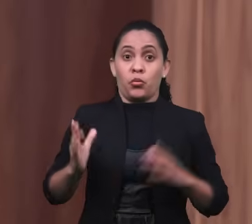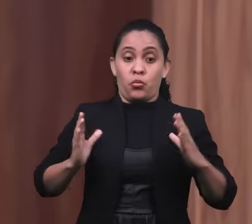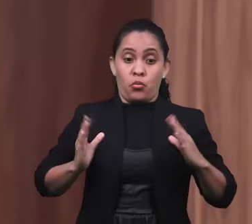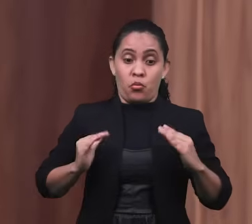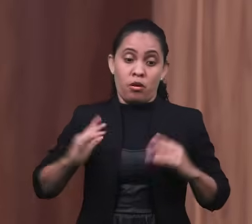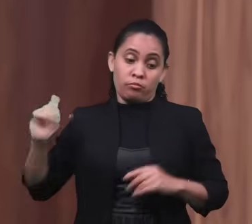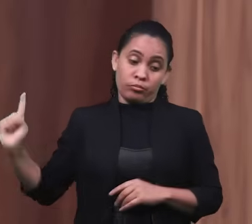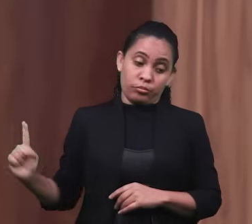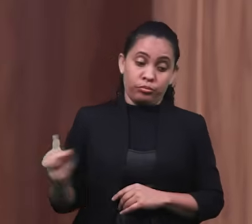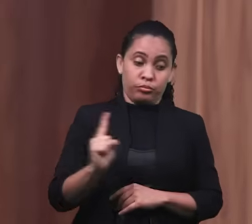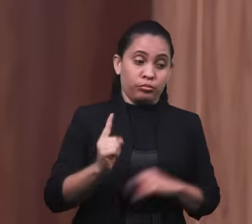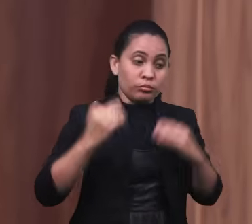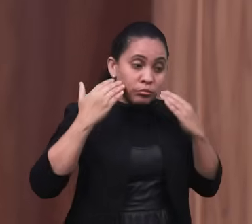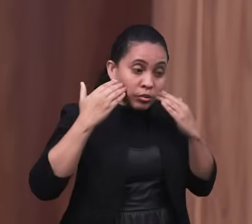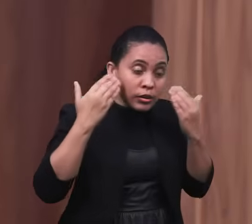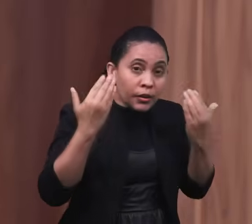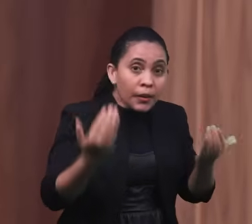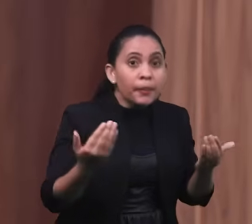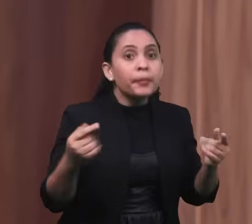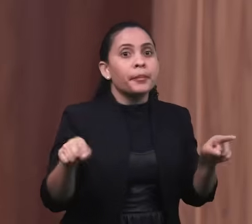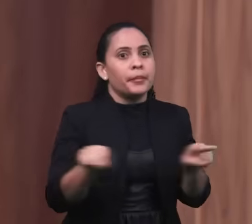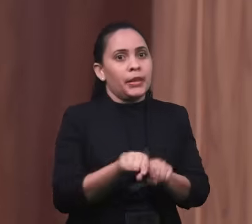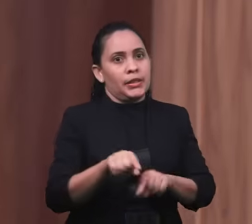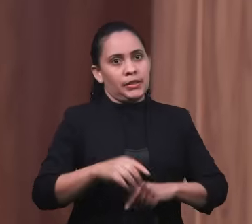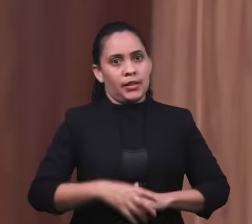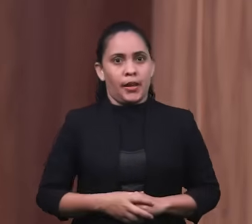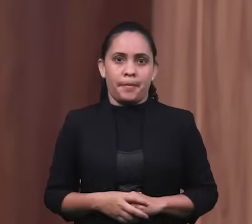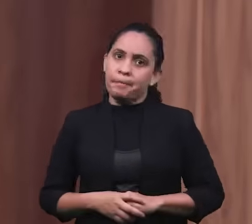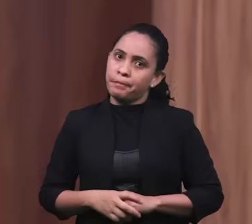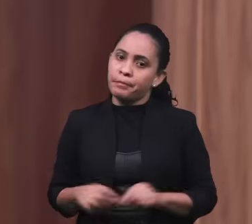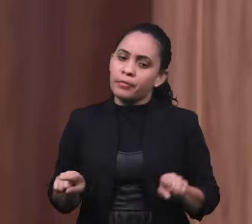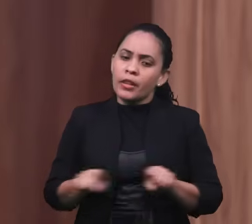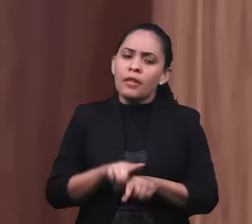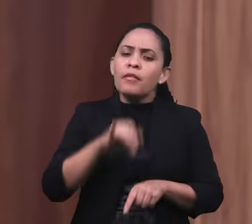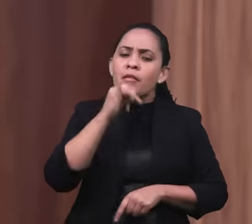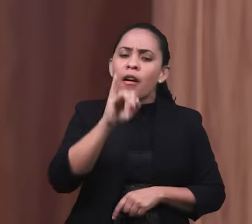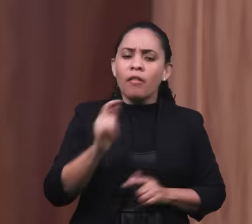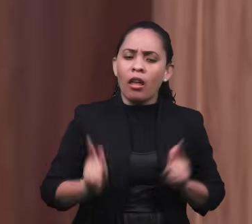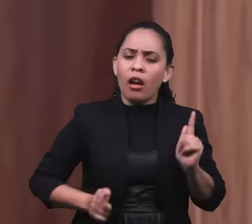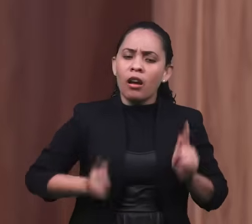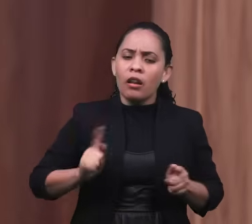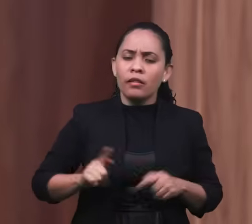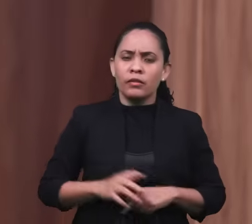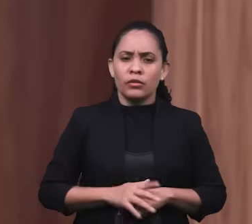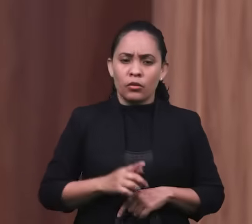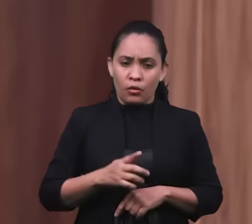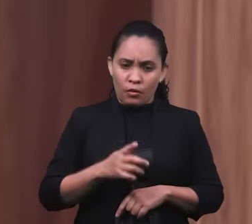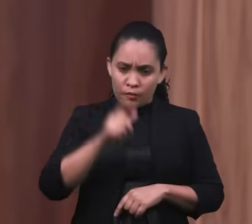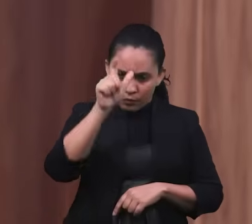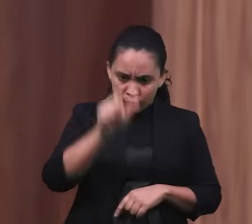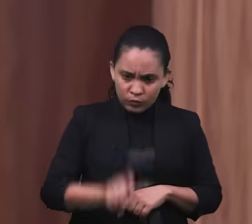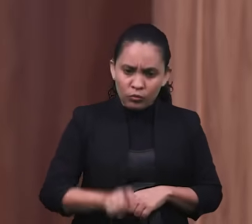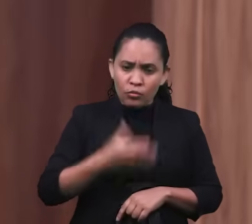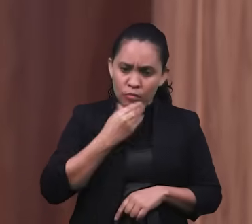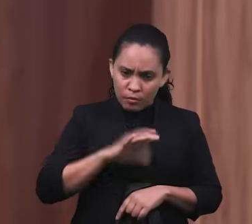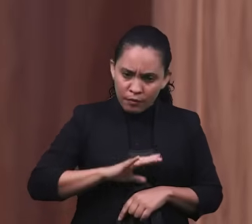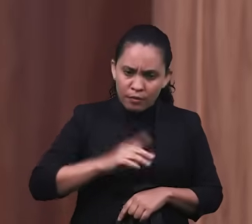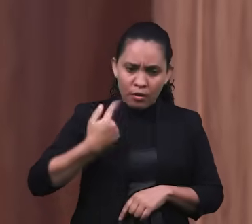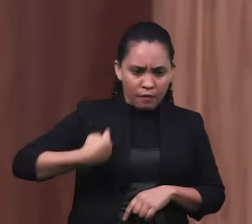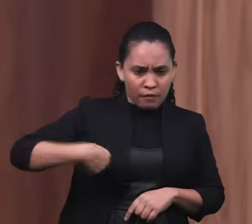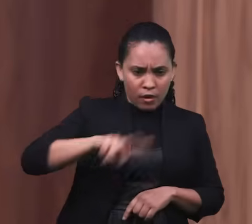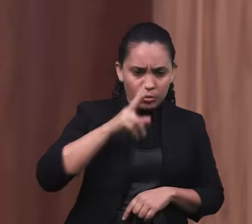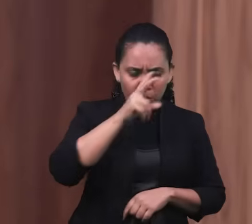Senhor vai se apresentar a Gideão e vai dizer para ele bem assim, varão valoroso, vai na tua força.